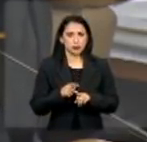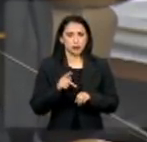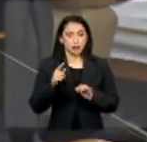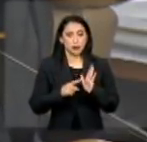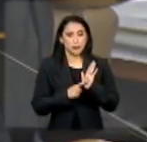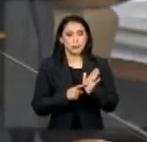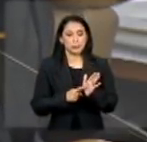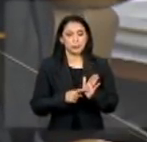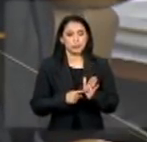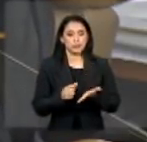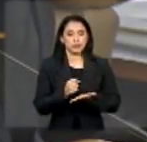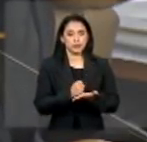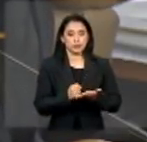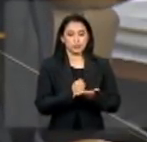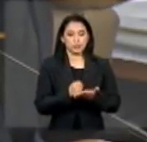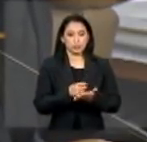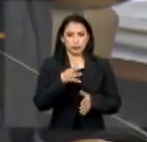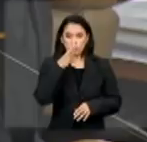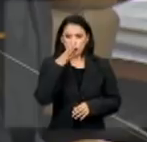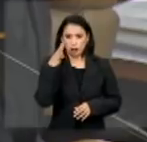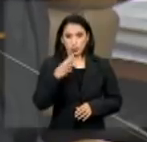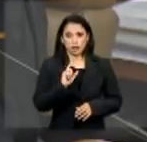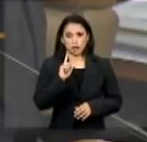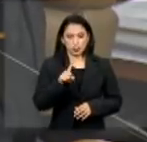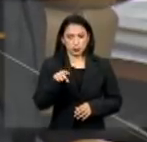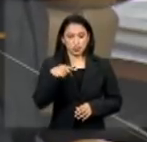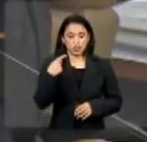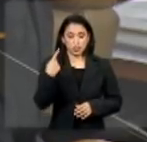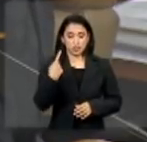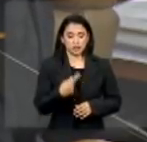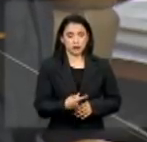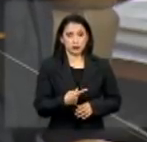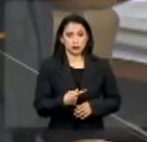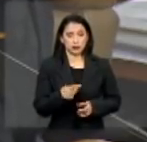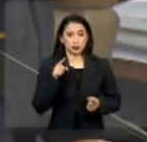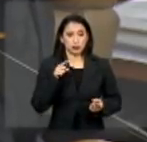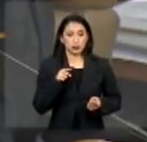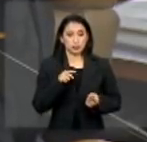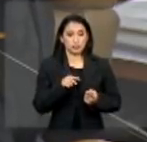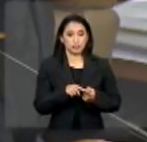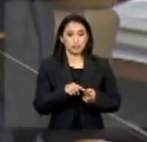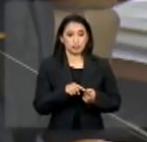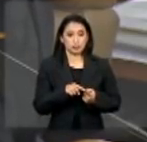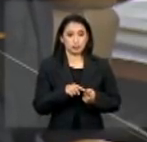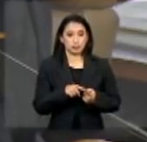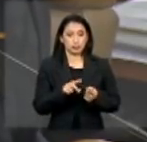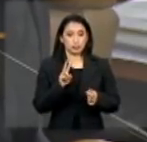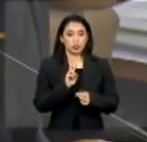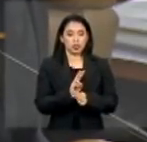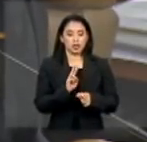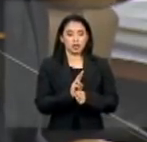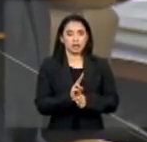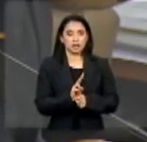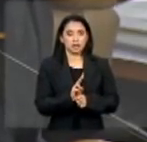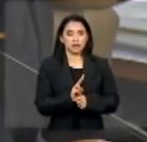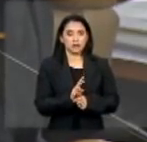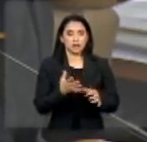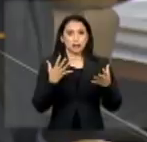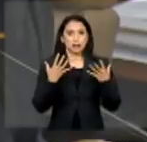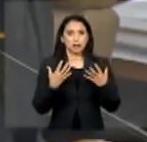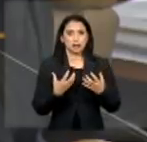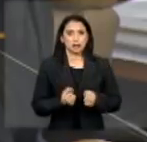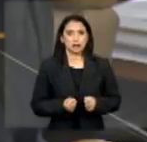princípio pela acusação em seguida destina-se a altiva da defesa propiciando-se